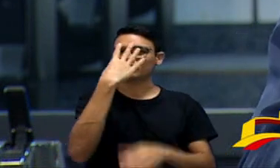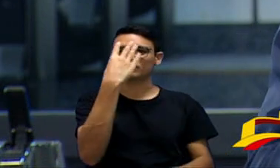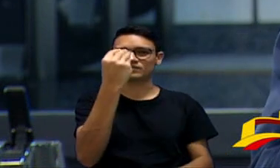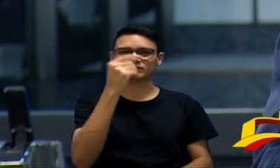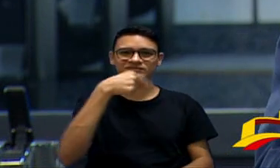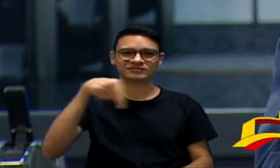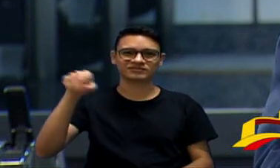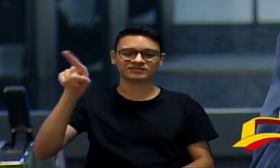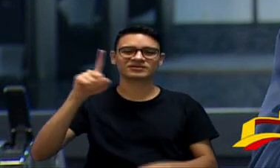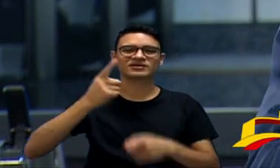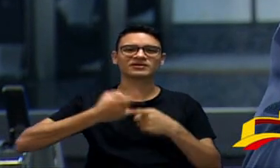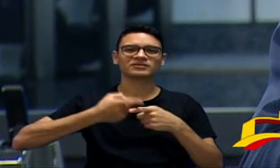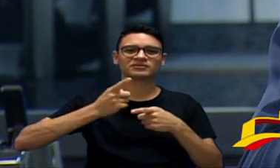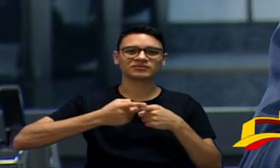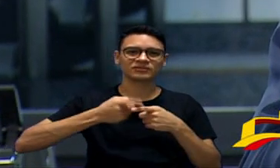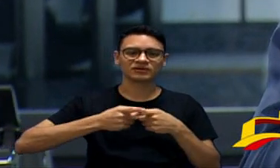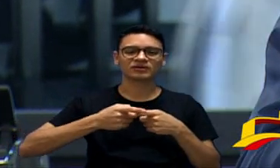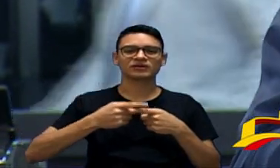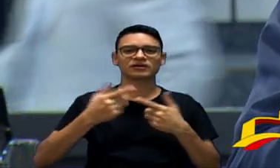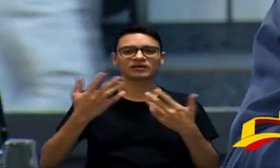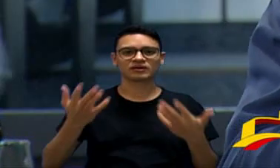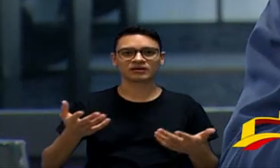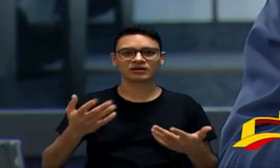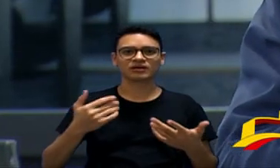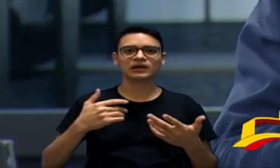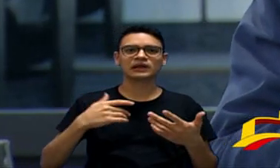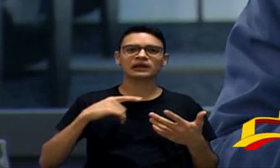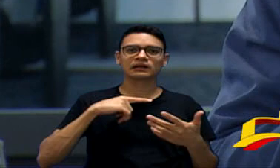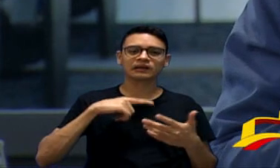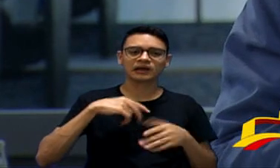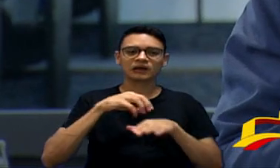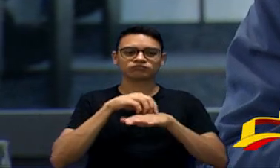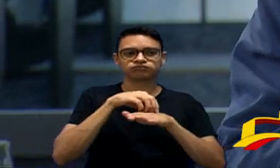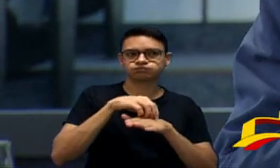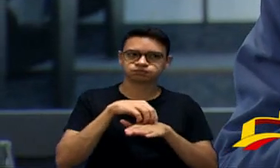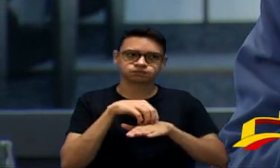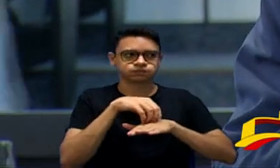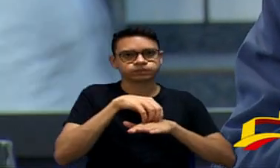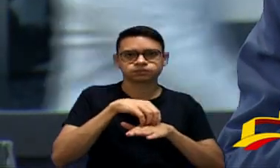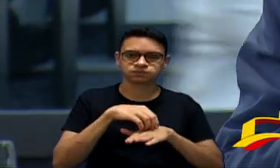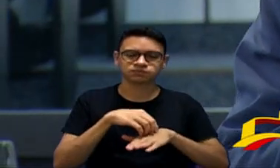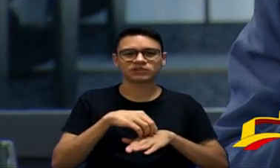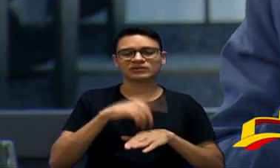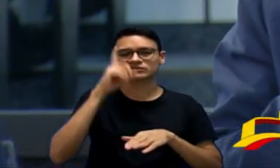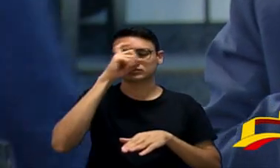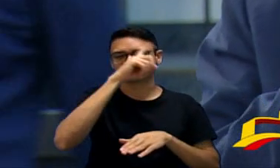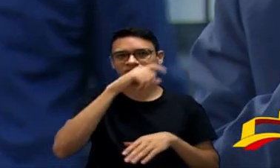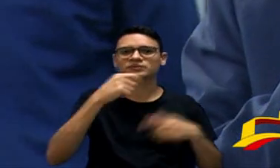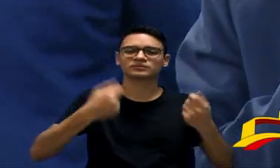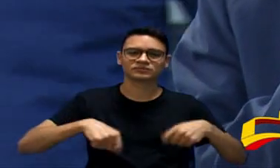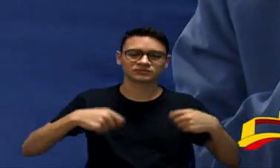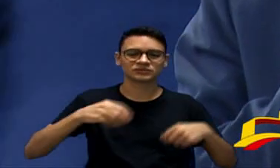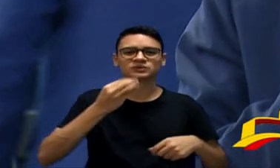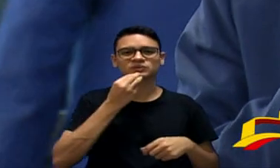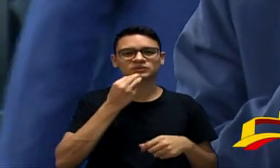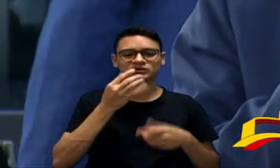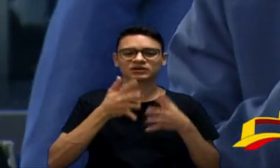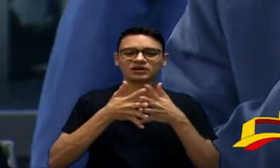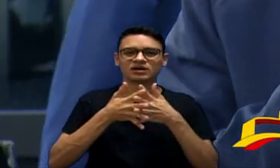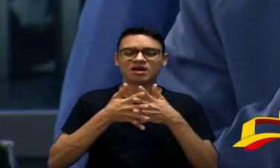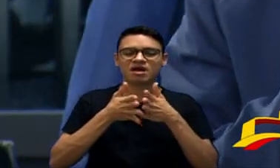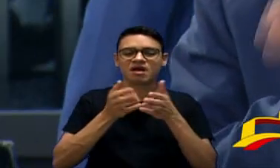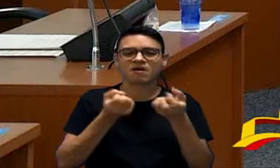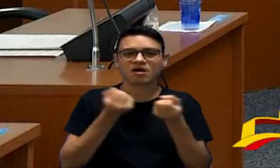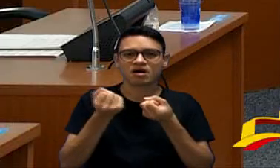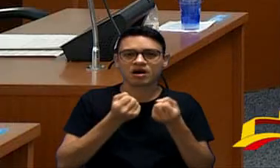para fazer lá, porque isso é o abalo que tem na van, é prejudicial a ele, precisa de um carro exclusivo para atender esse paciente, como tem aí alguns